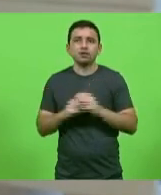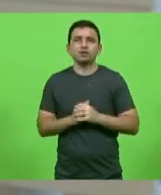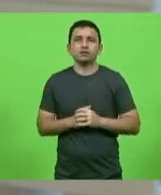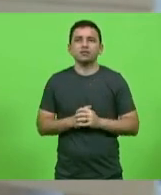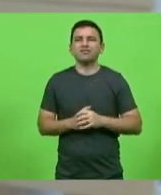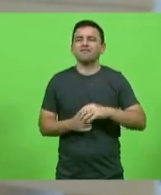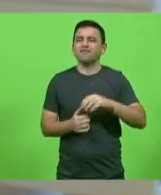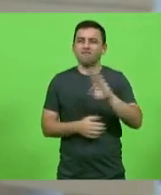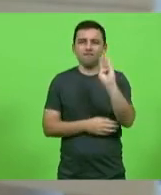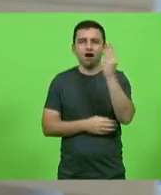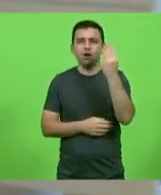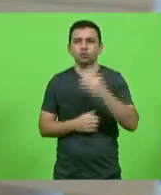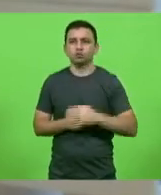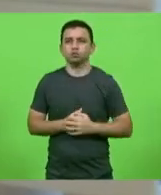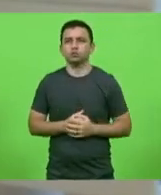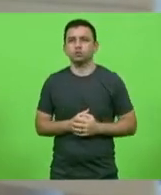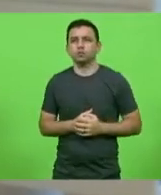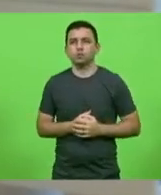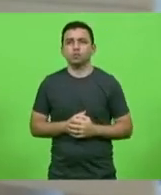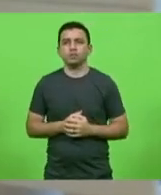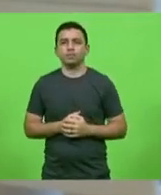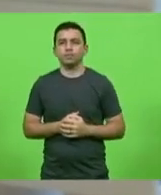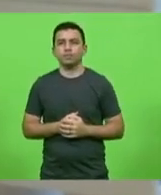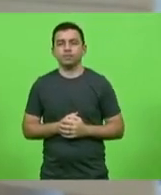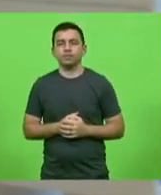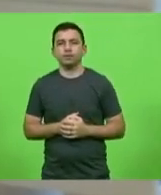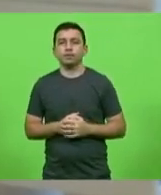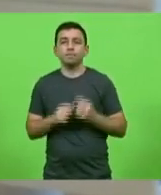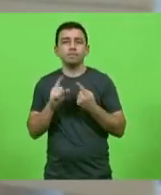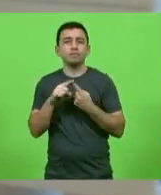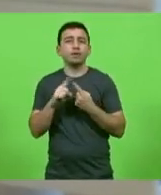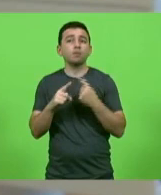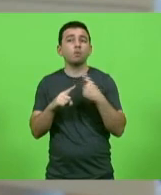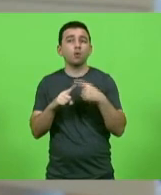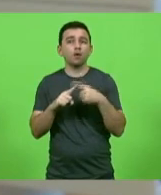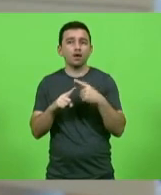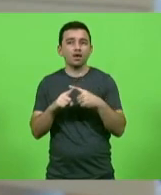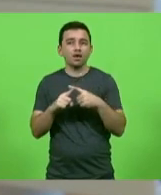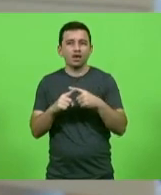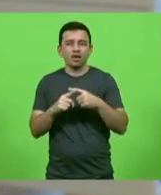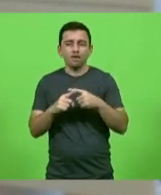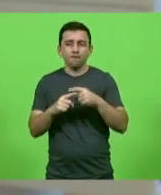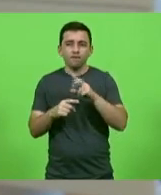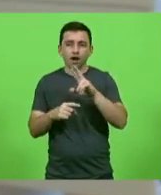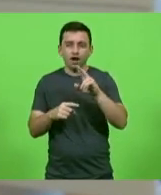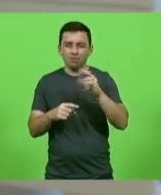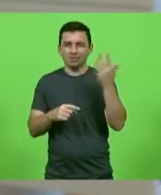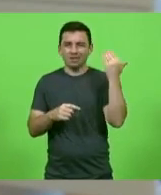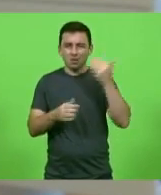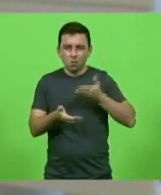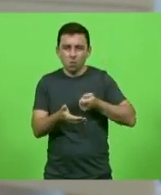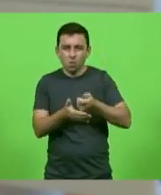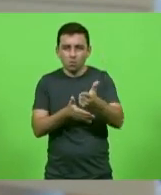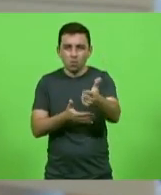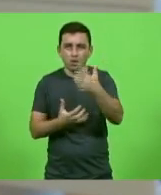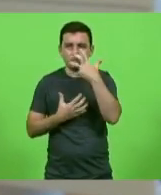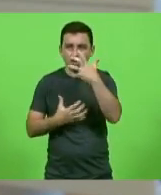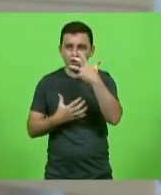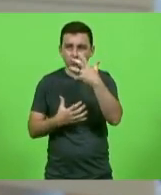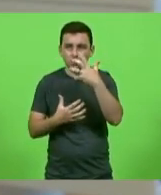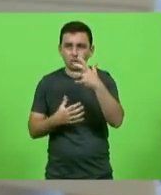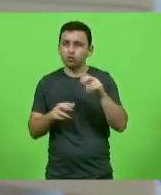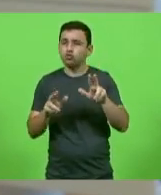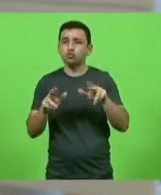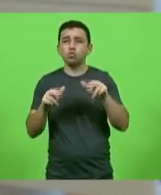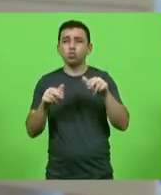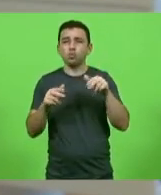falso, excelências. A uma, porque o processo de aquisição dos 200 respiradores nunca tramitou no gabinete